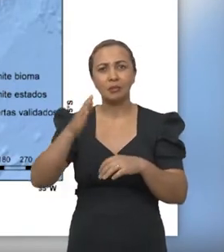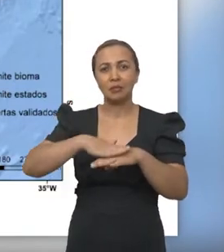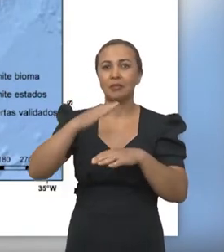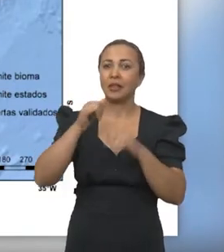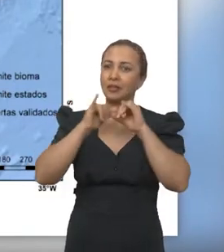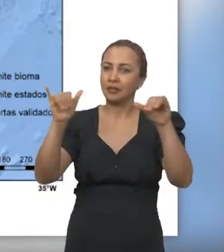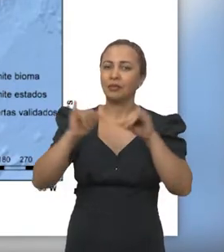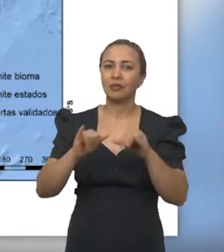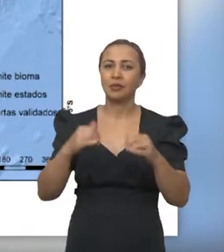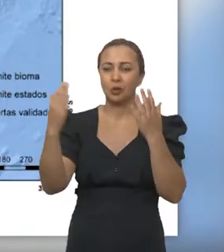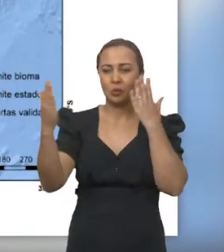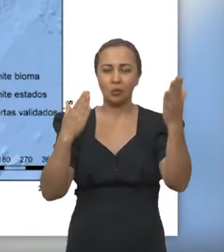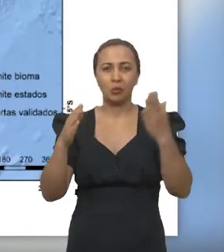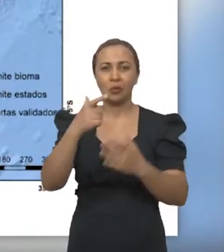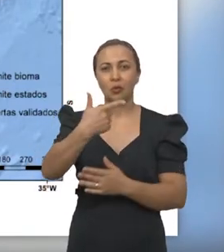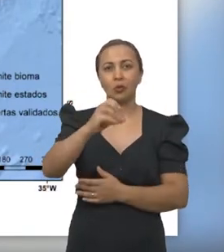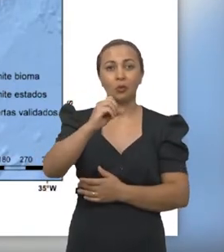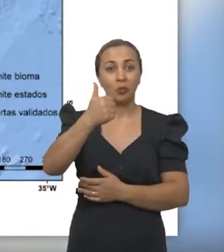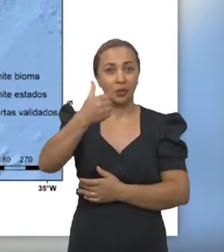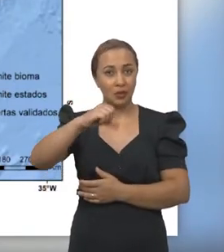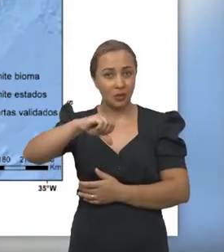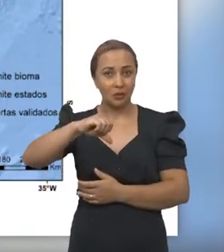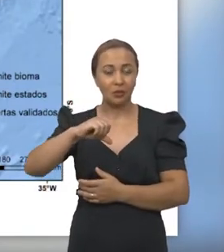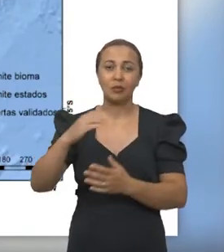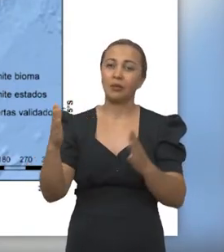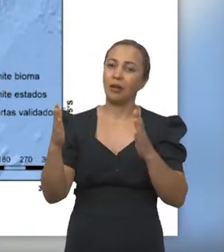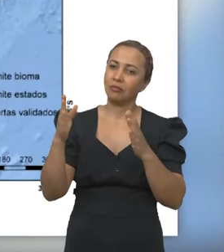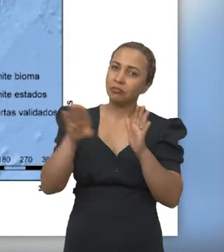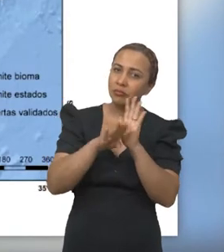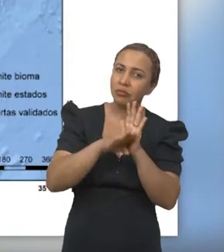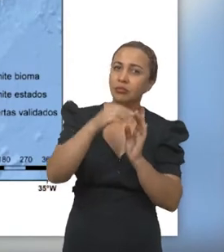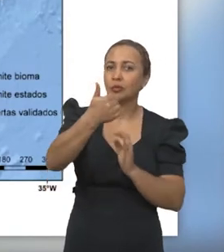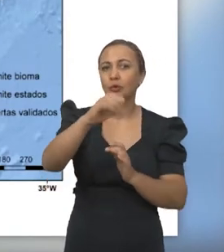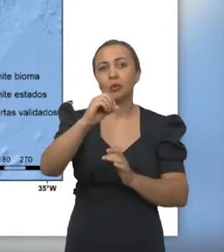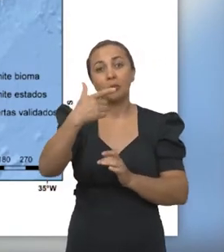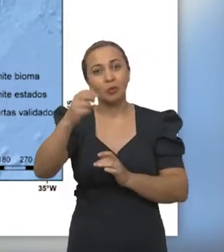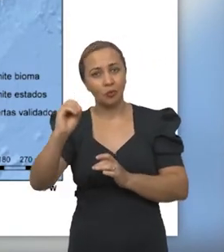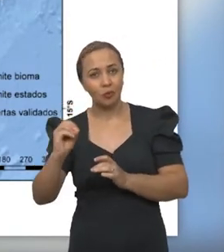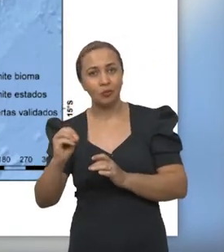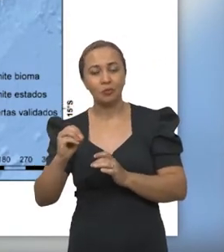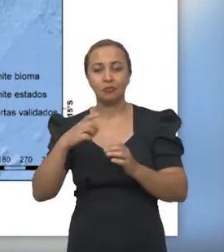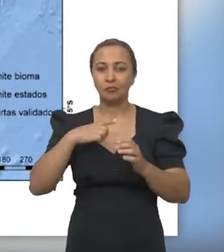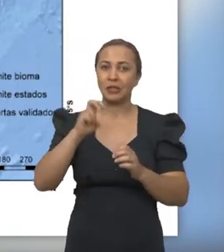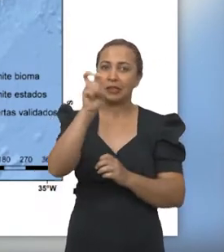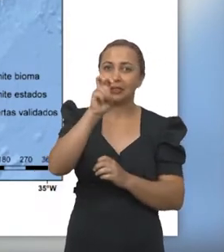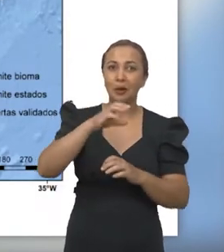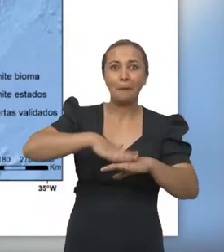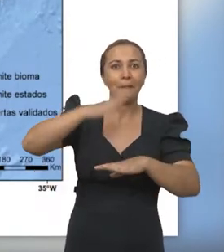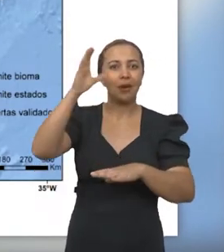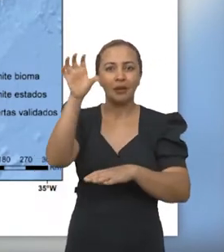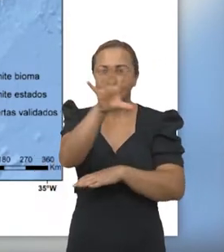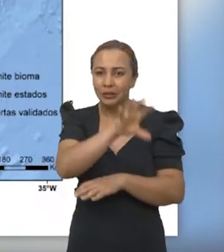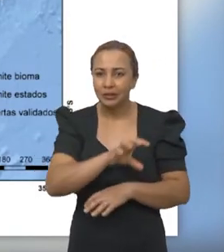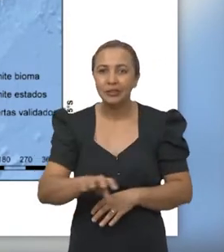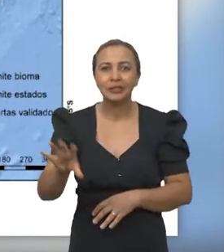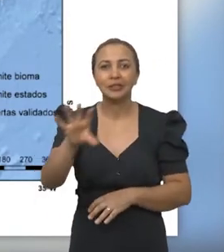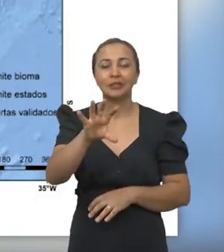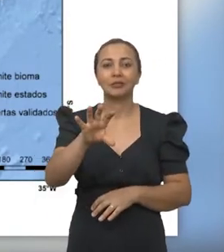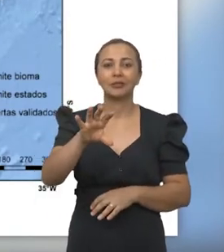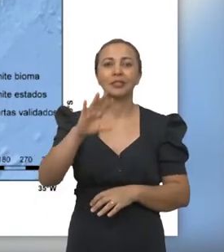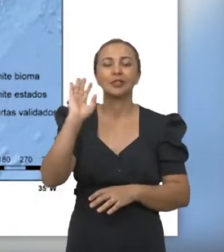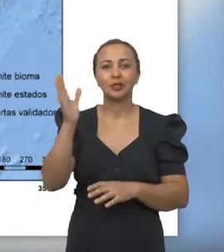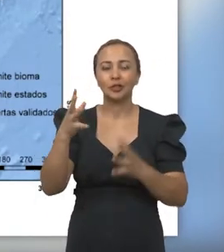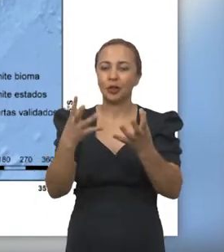para o último ano o parado 2019/2015 e cinco vezes mais área e tempos de